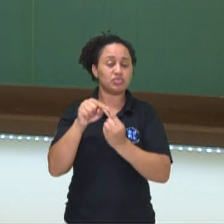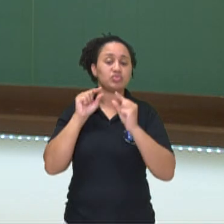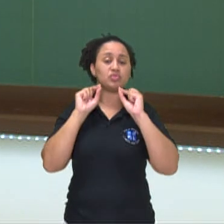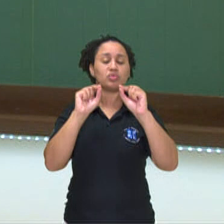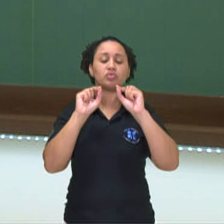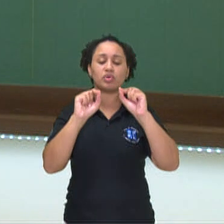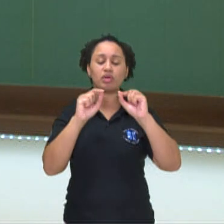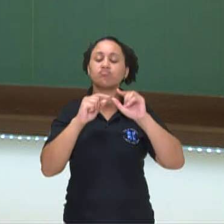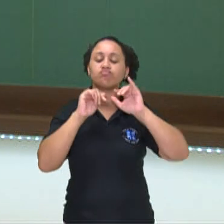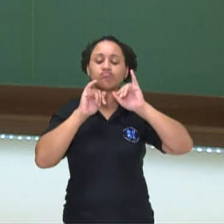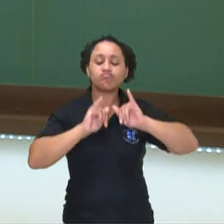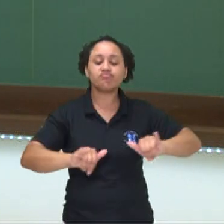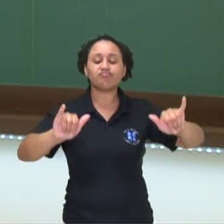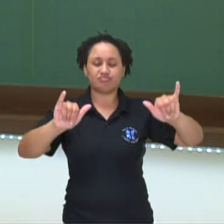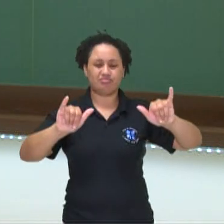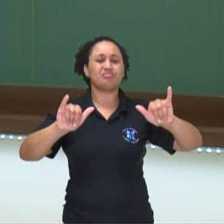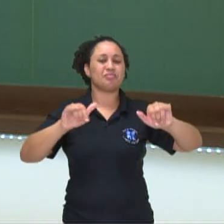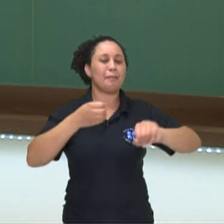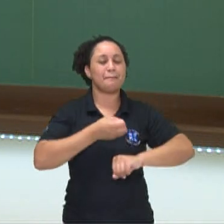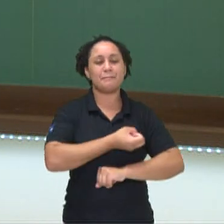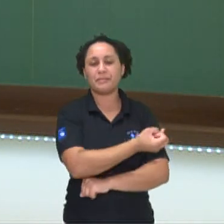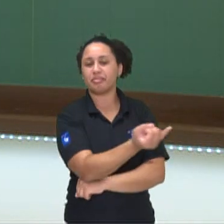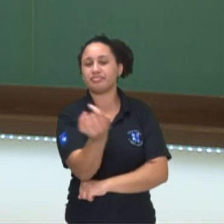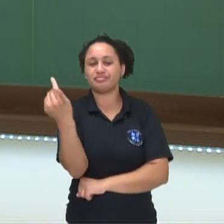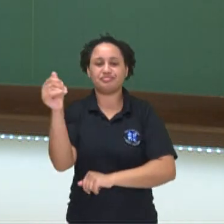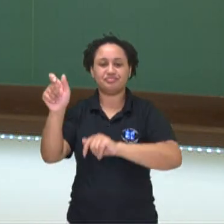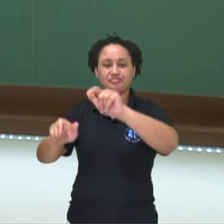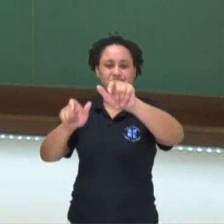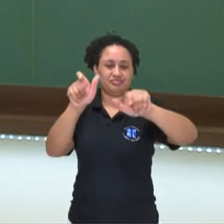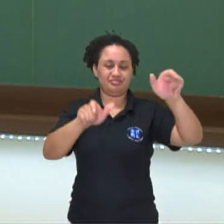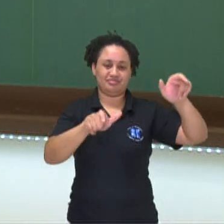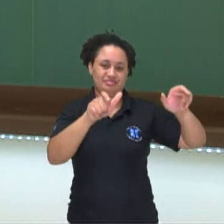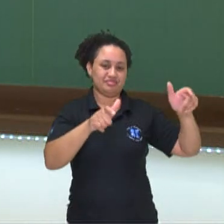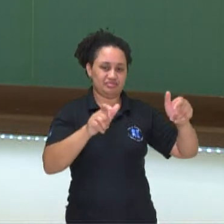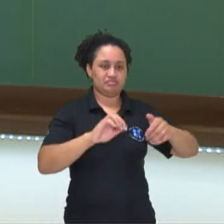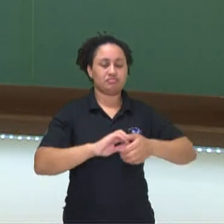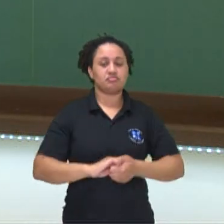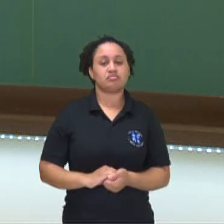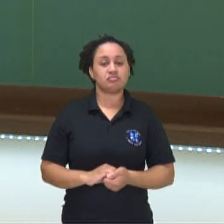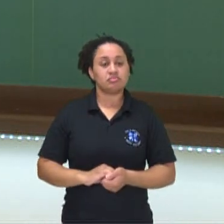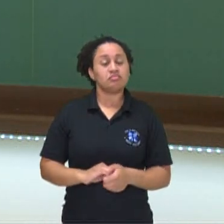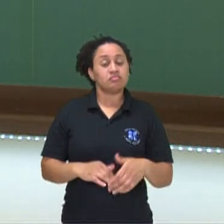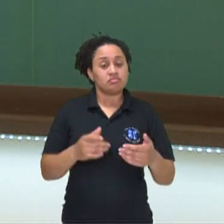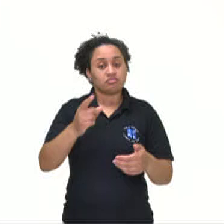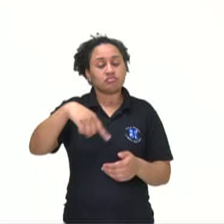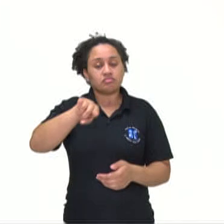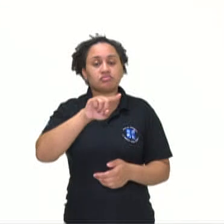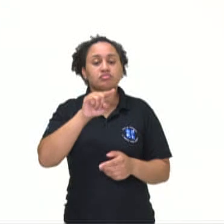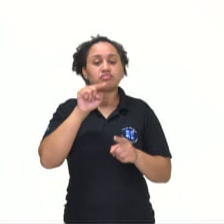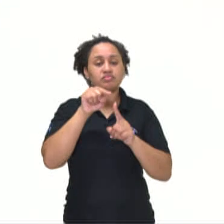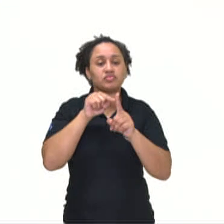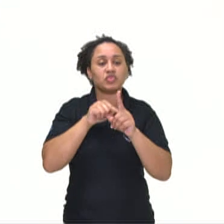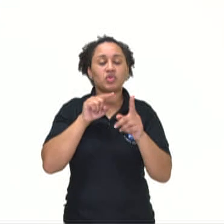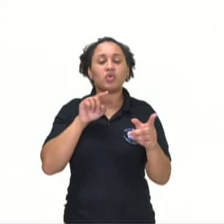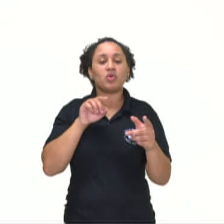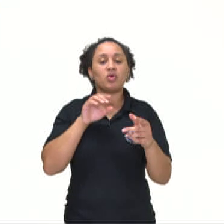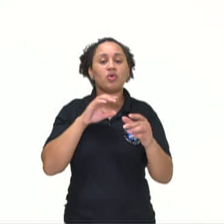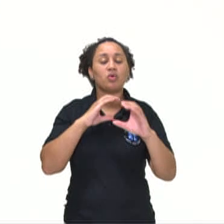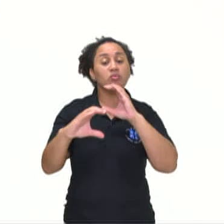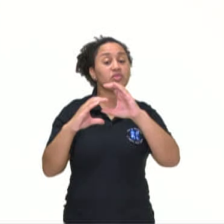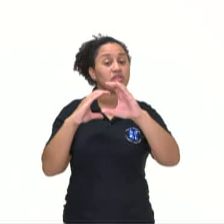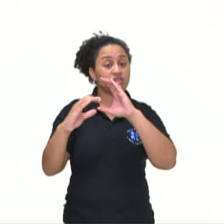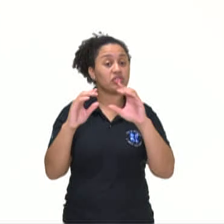uma mensagem para um número muito grande de pessoas. E esses meios de comunicação, olha só o que eles